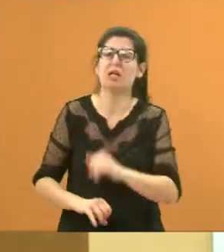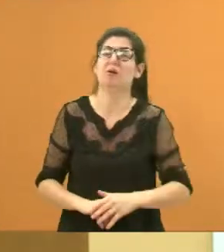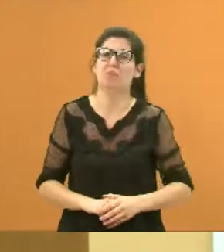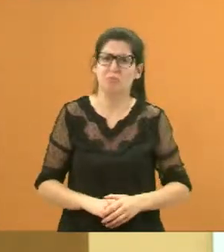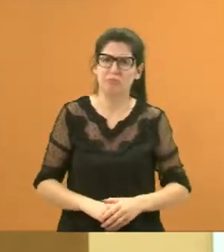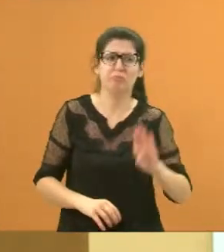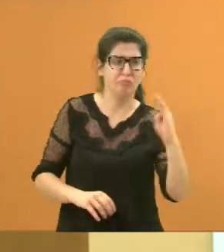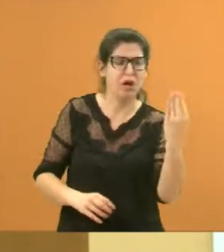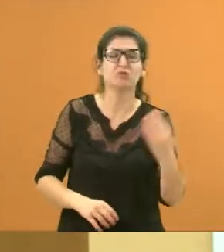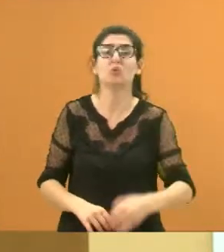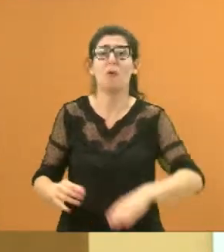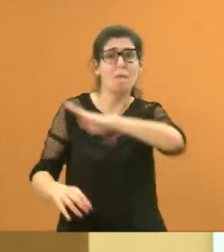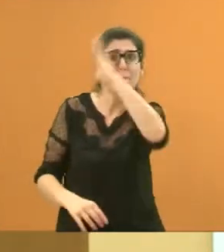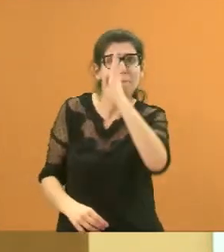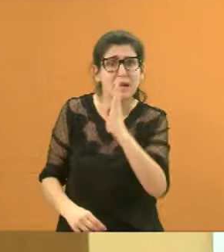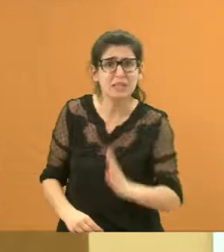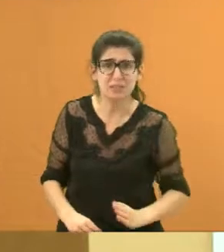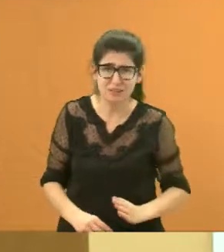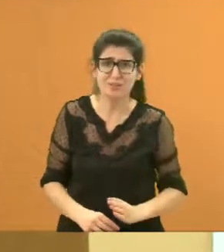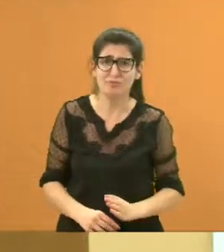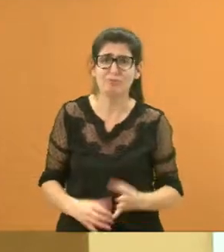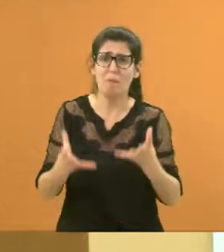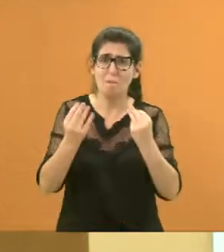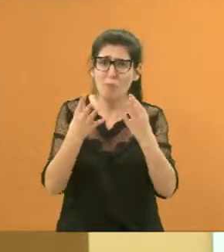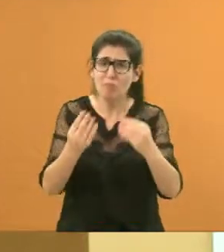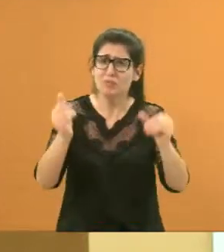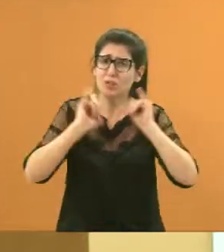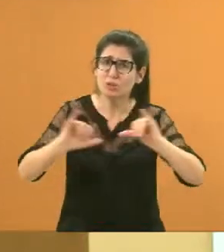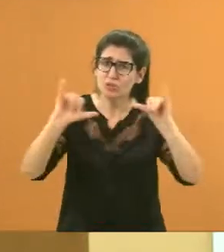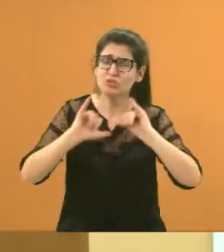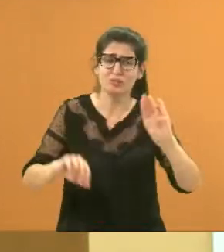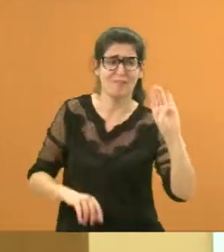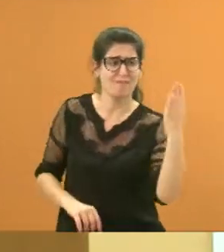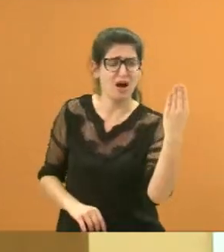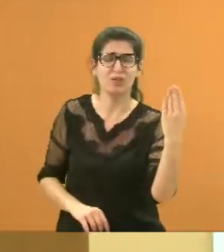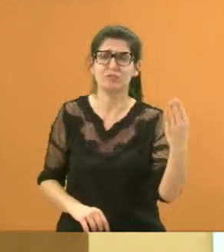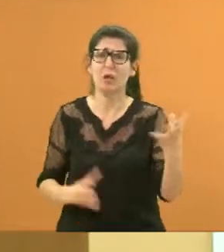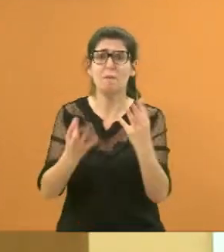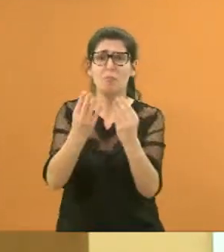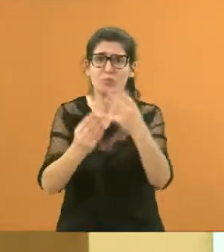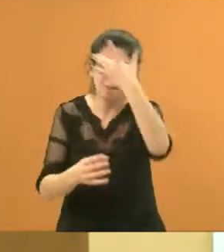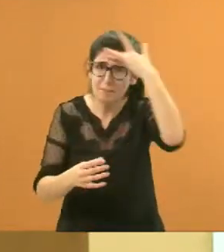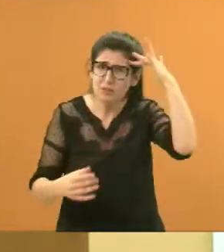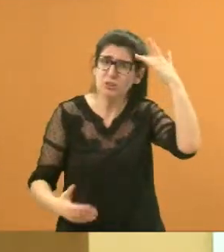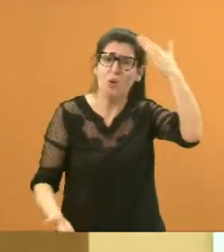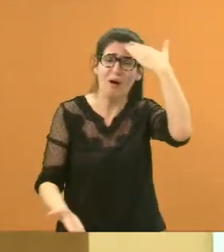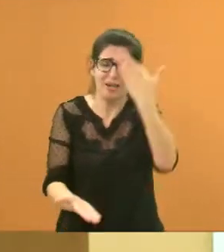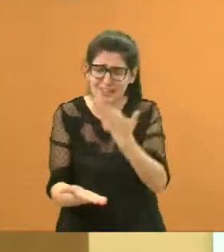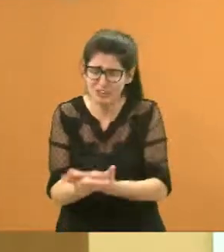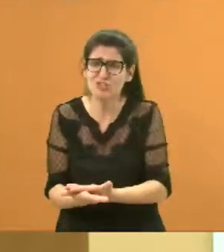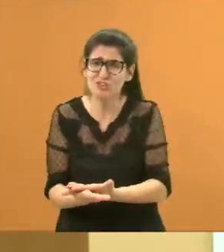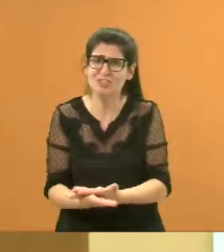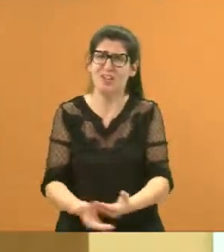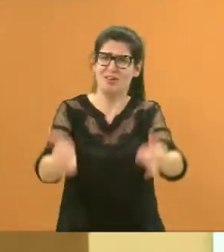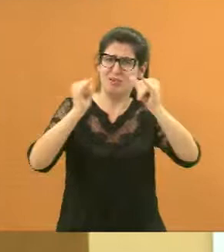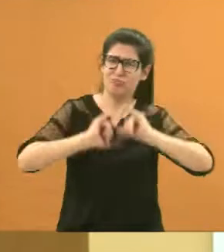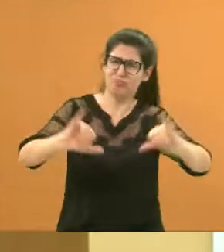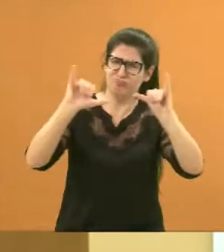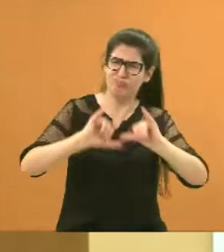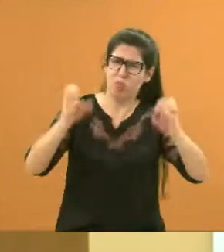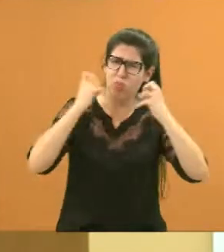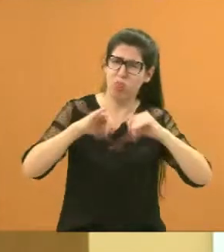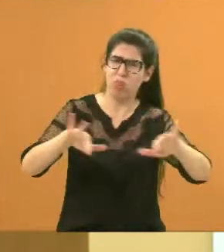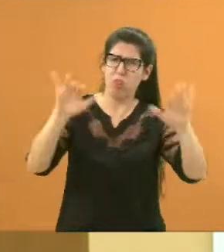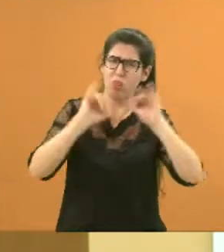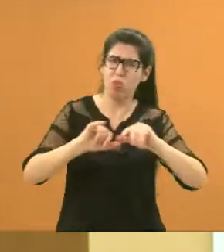campeão nesse quesito de ler notícias falsas e reproduzi-las. Aí a